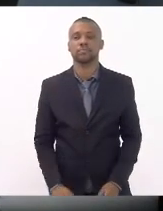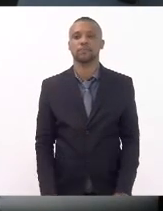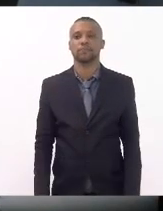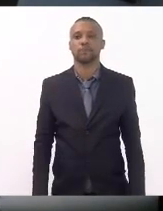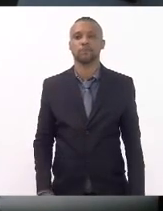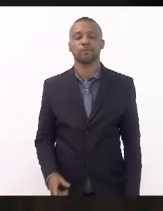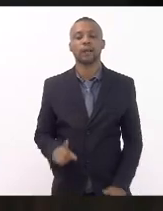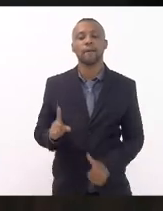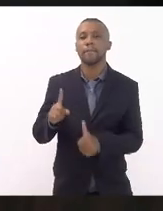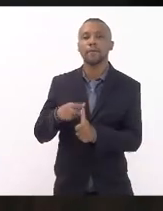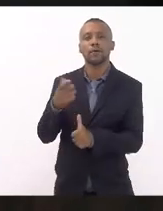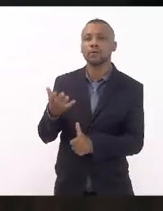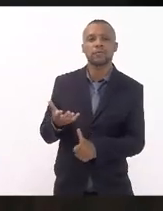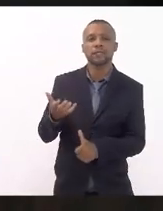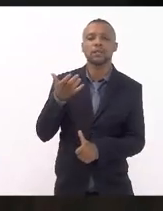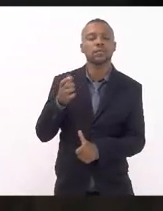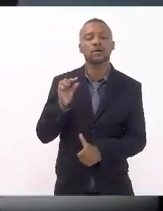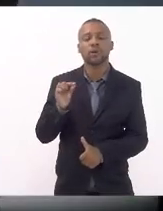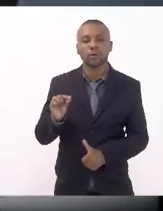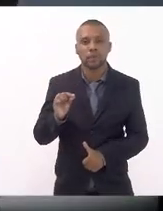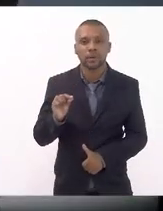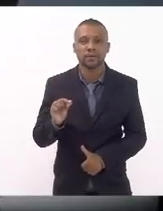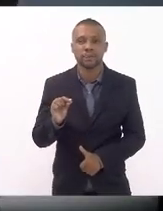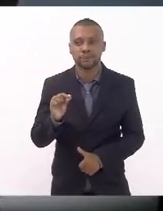queria primeiro